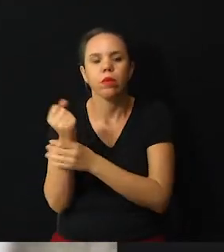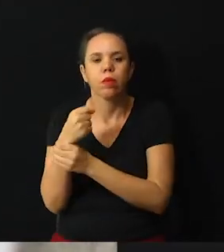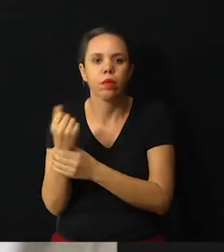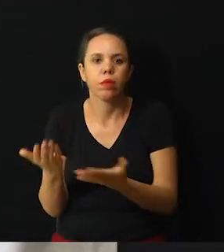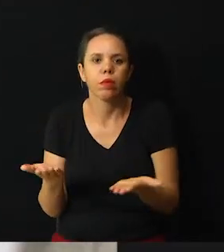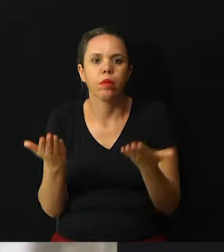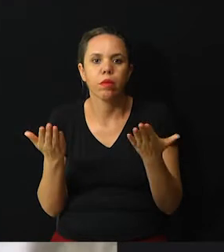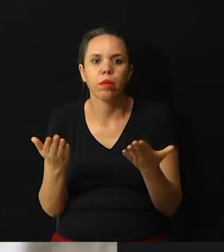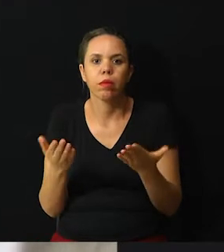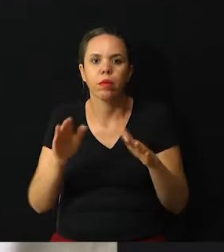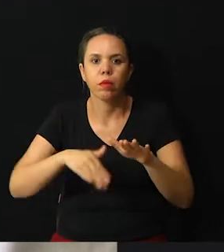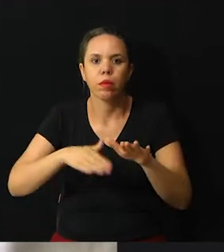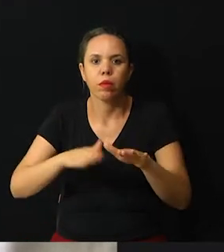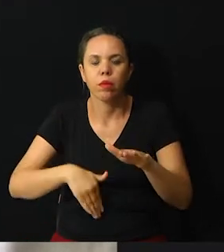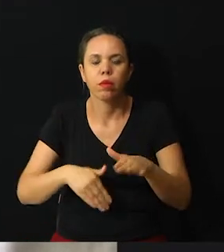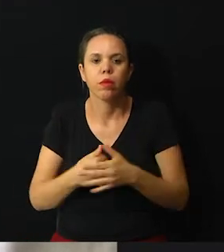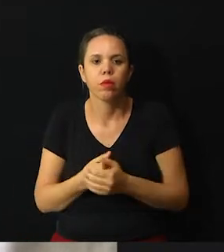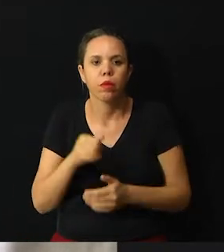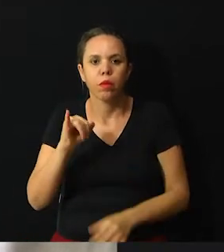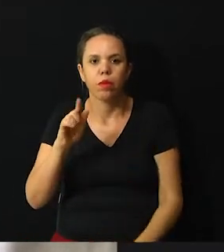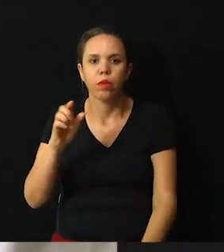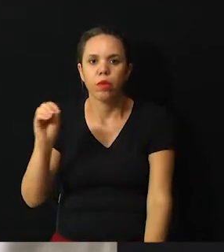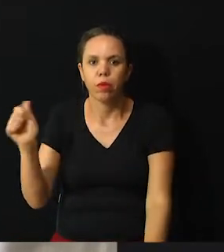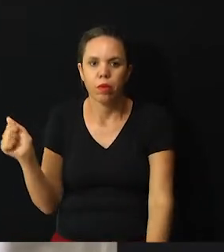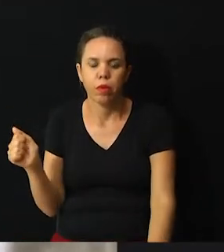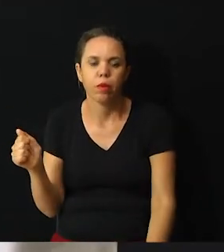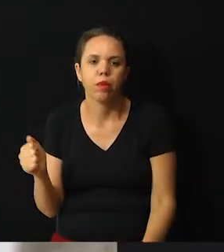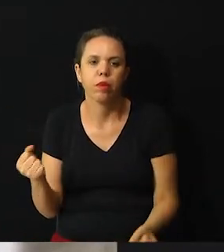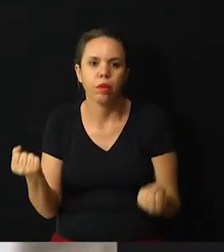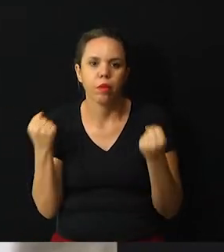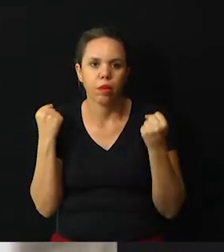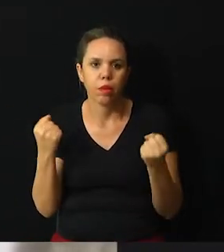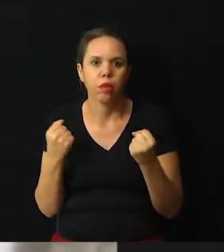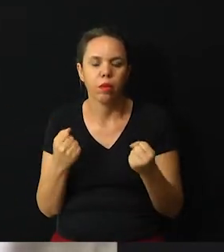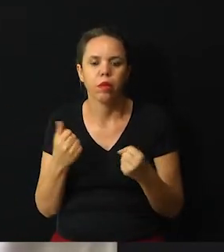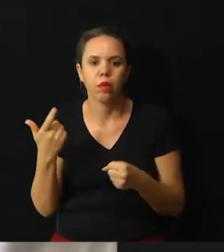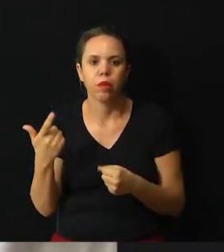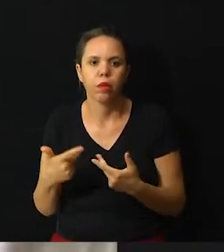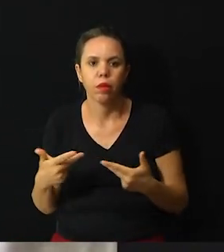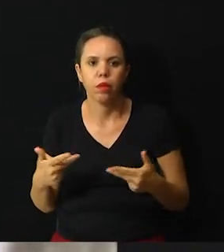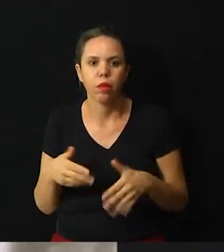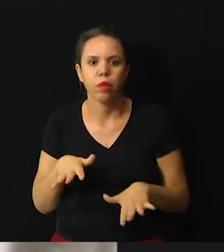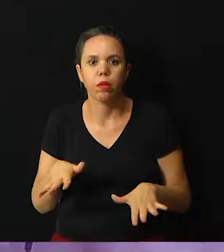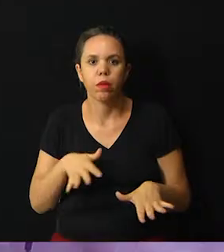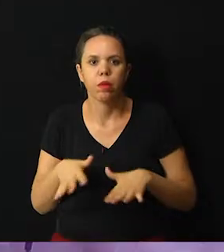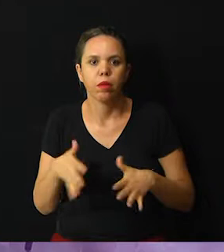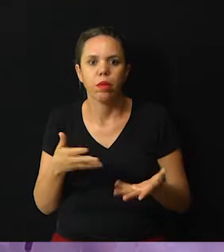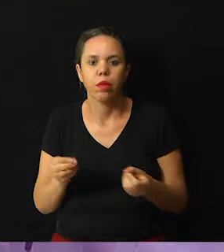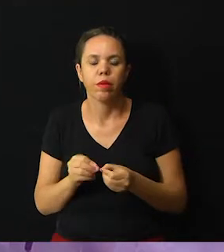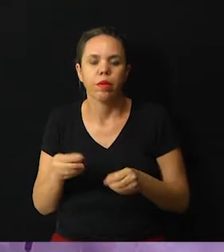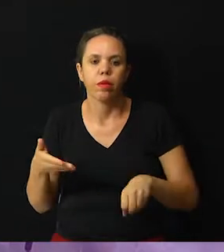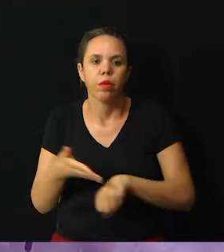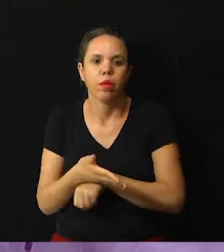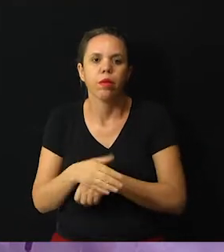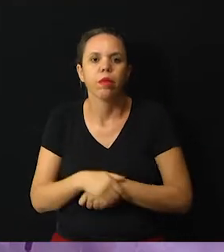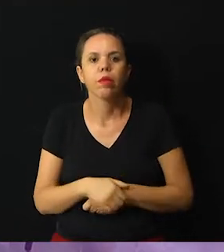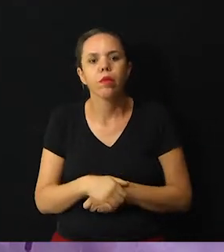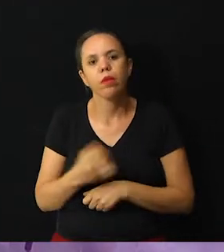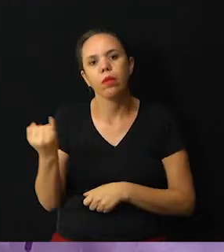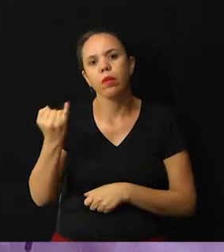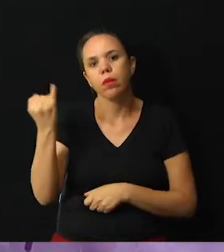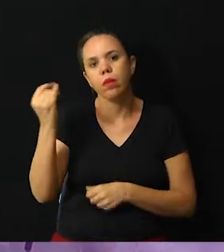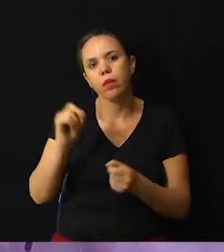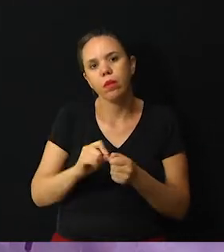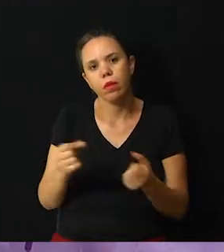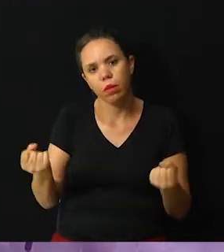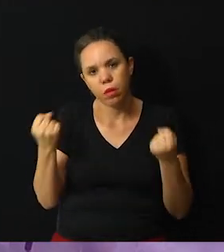pilates, você fazer uma hidro, você fazer uma yoga, ou você fazer uma academia com alongamento, ou se quiser fazer bike, você faz bike, mas é